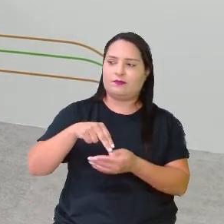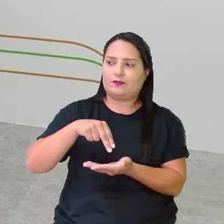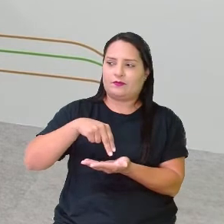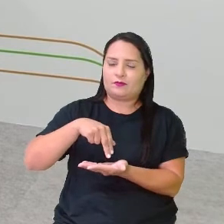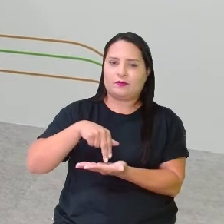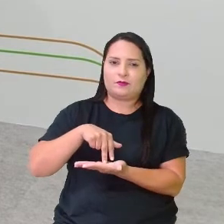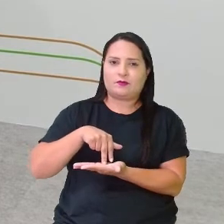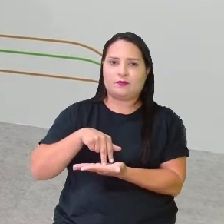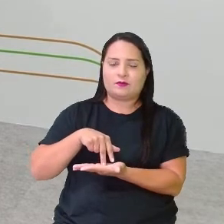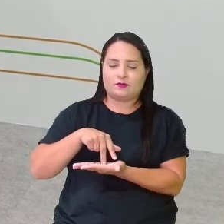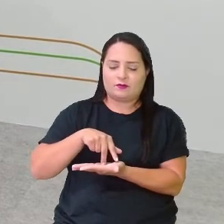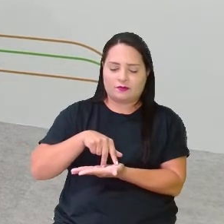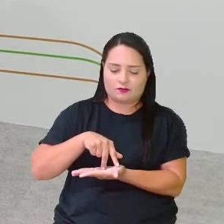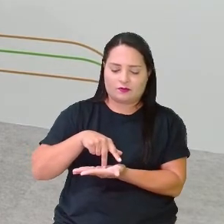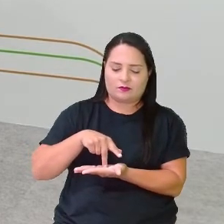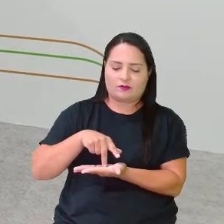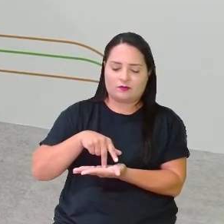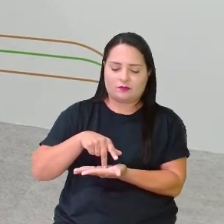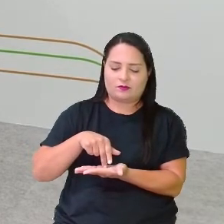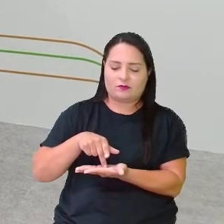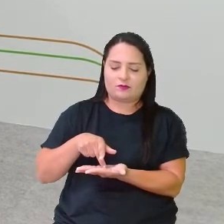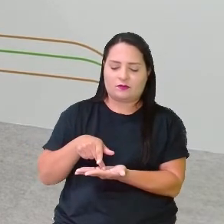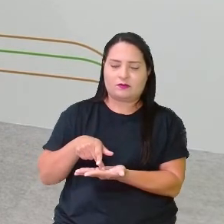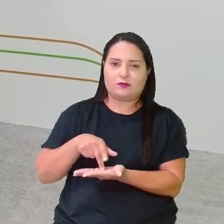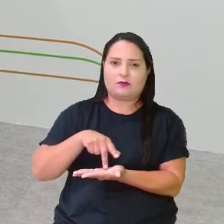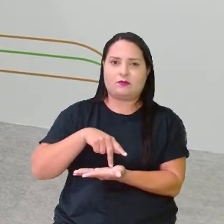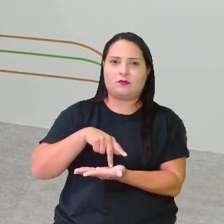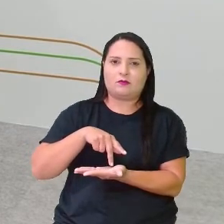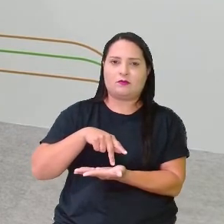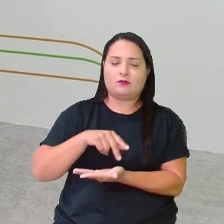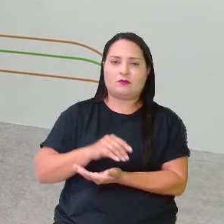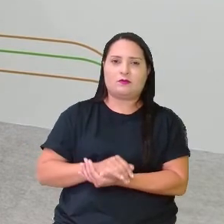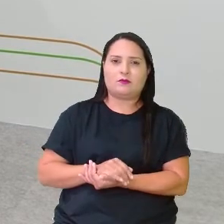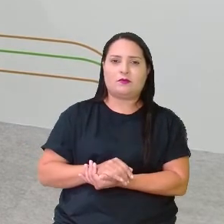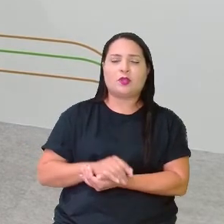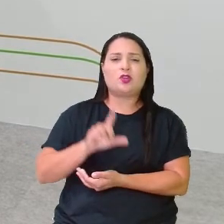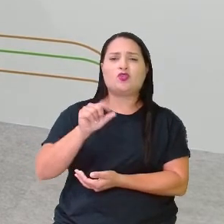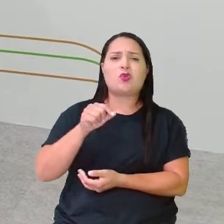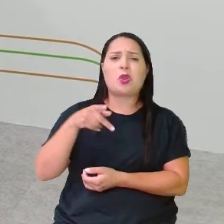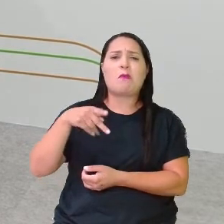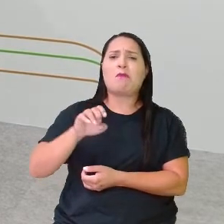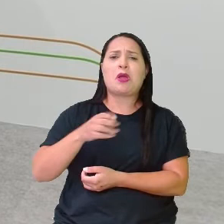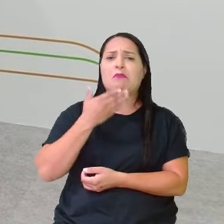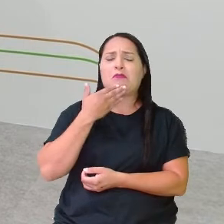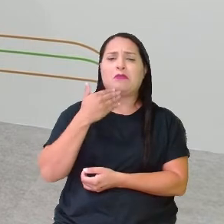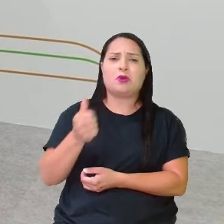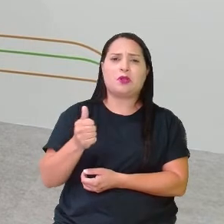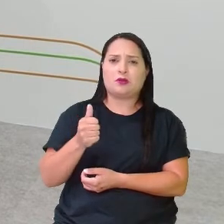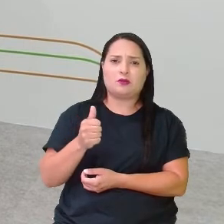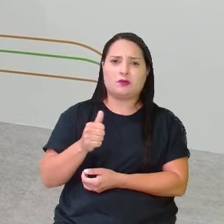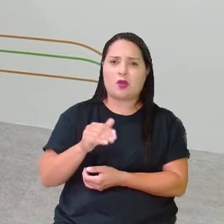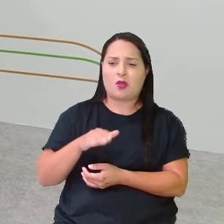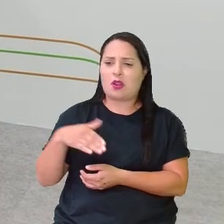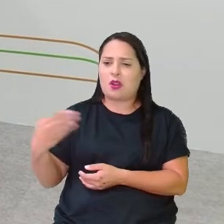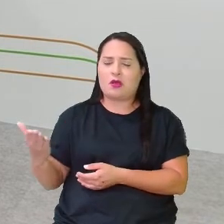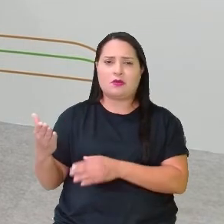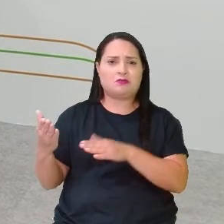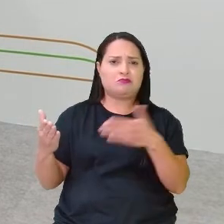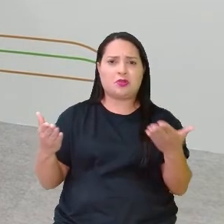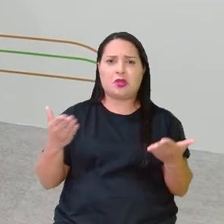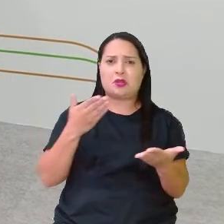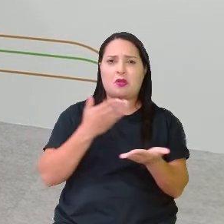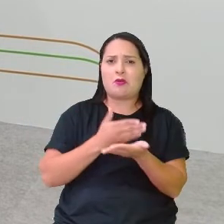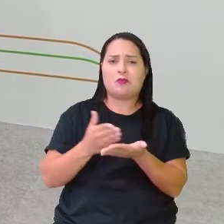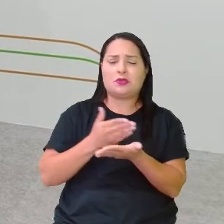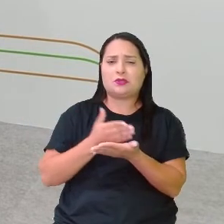pé só, primeiro eu tenho que estar em um pé só, né? Então, escolha aí qual o pé, qual a perna, o lado que você quer